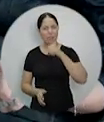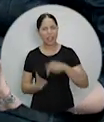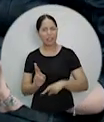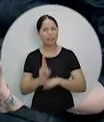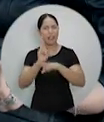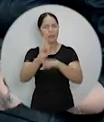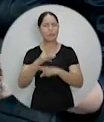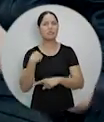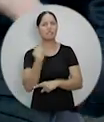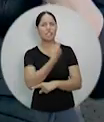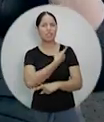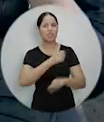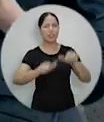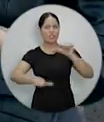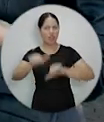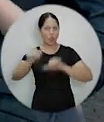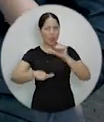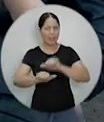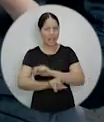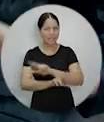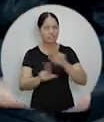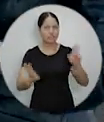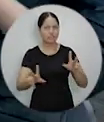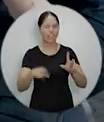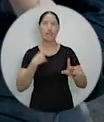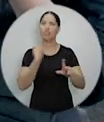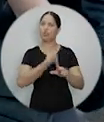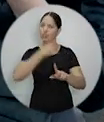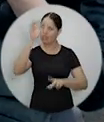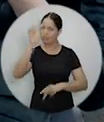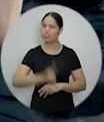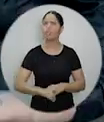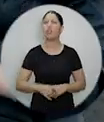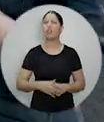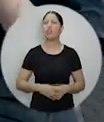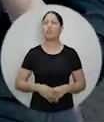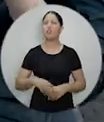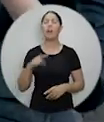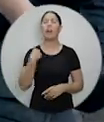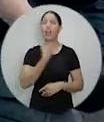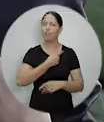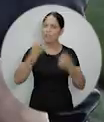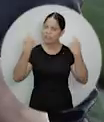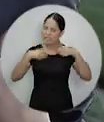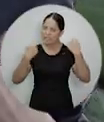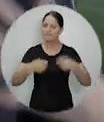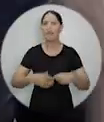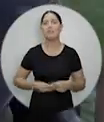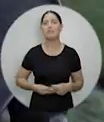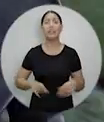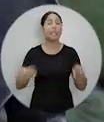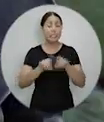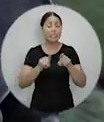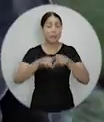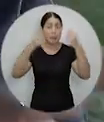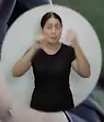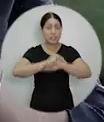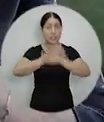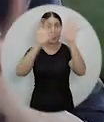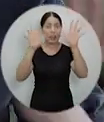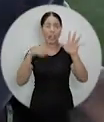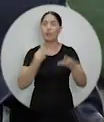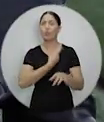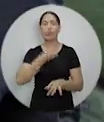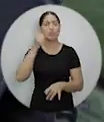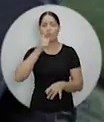nossa representante que terá um olhar diferenciado para os nossos direitos, para as nossas necessidades. E pontuar também, a gente não